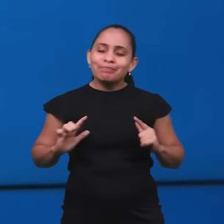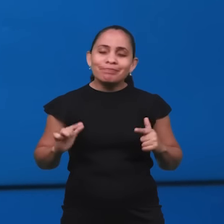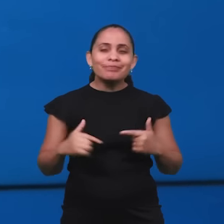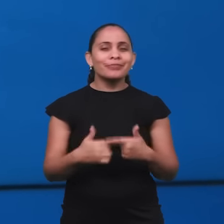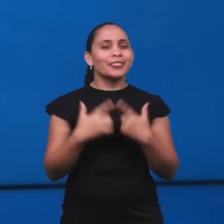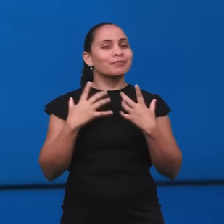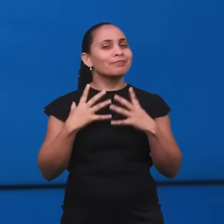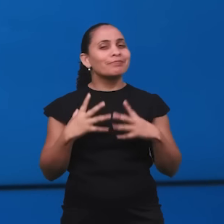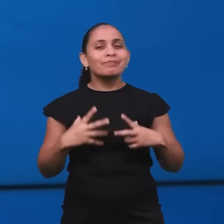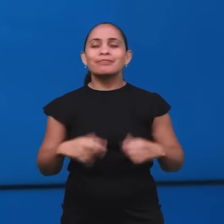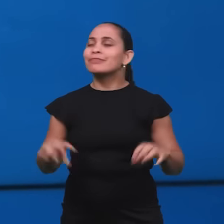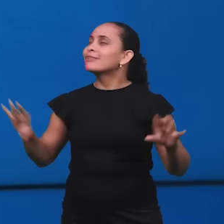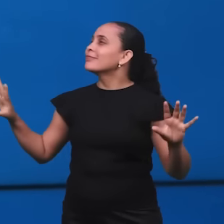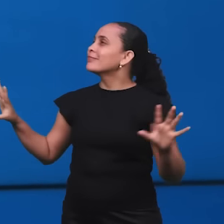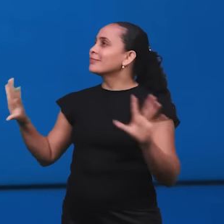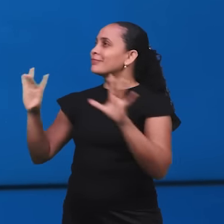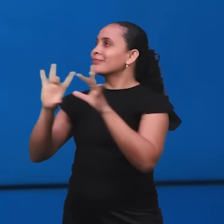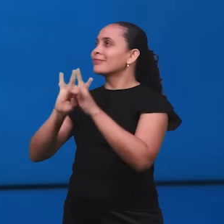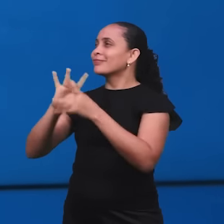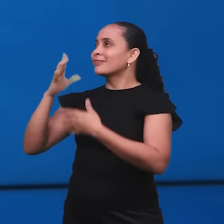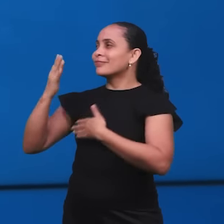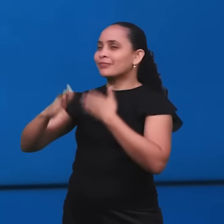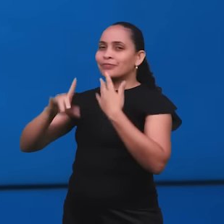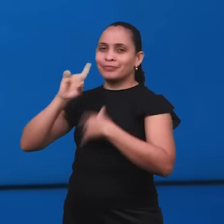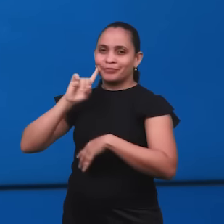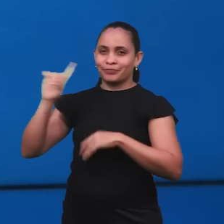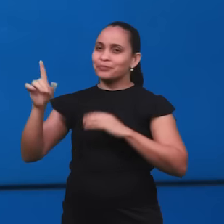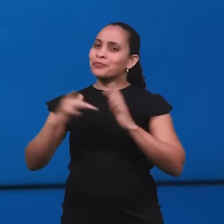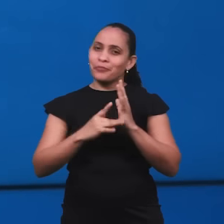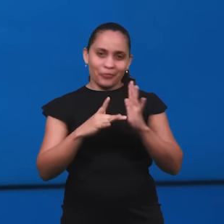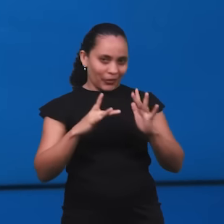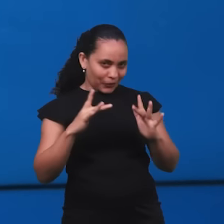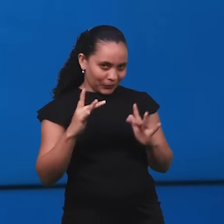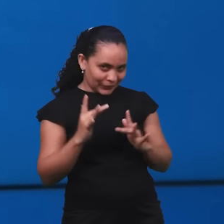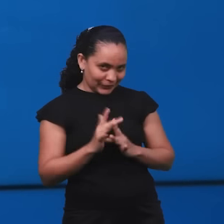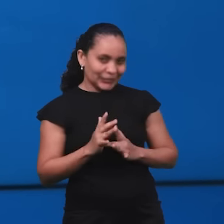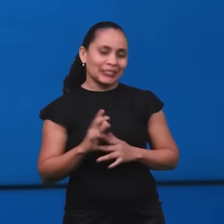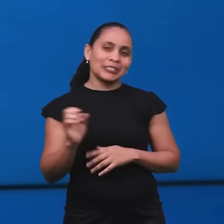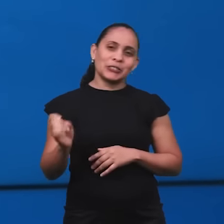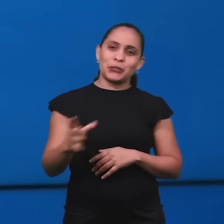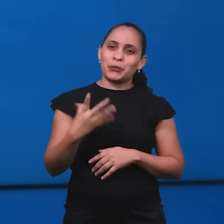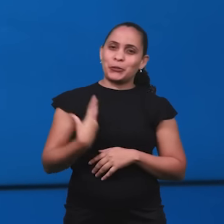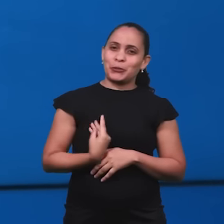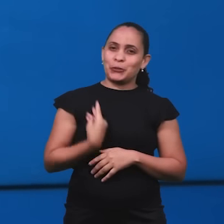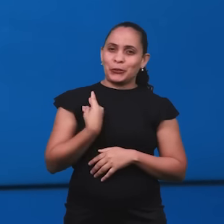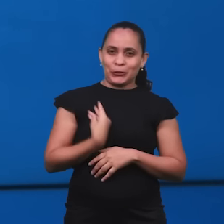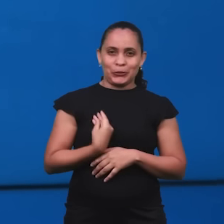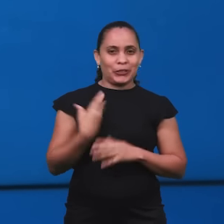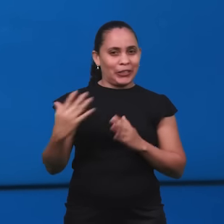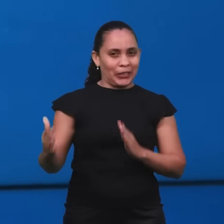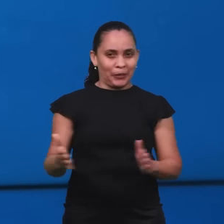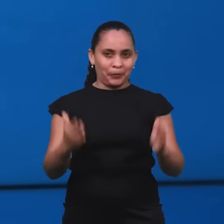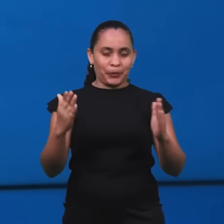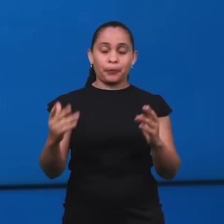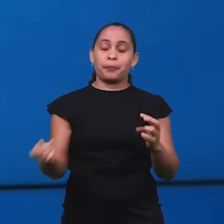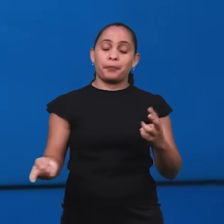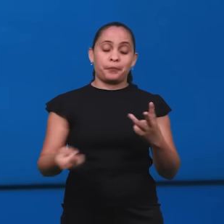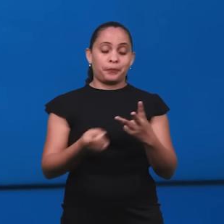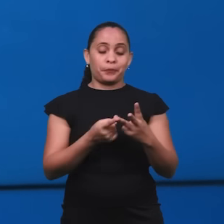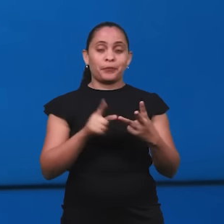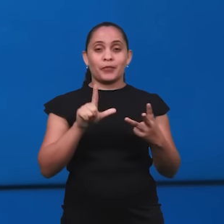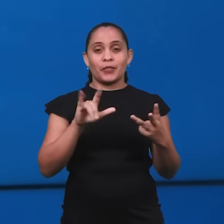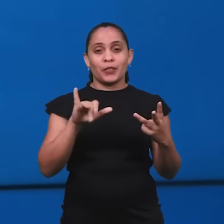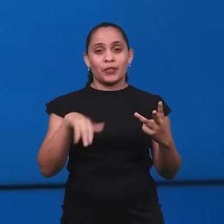dá acesso à presença de Jesus, né? O sangue de Jesus, que é o novo e vivo caminho. E, por último, o linho, mostrando ali a